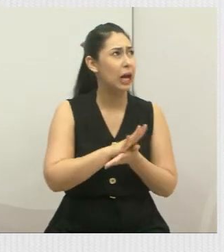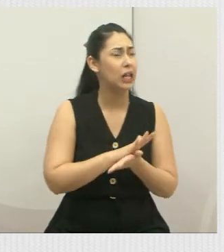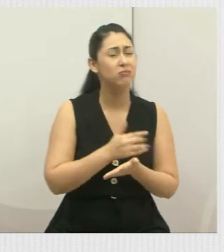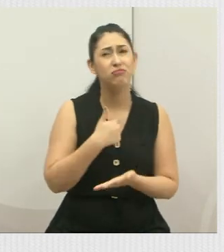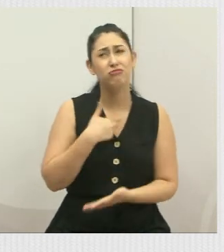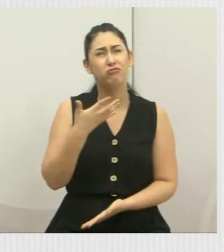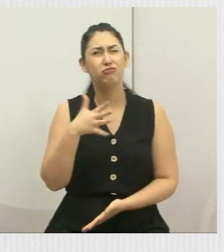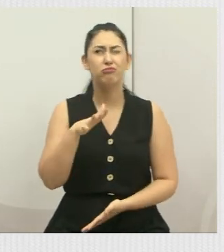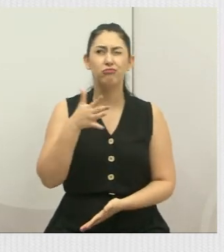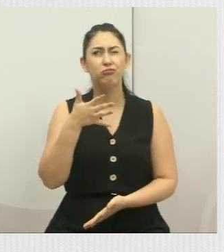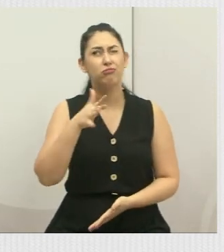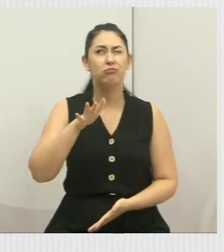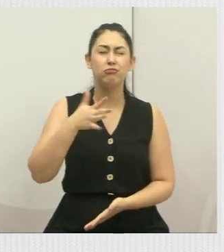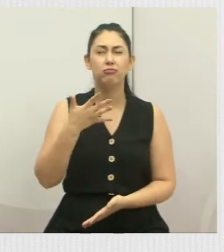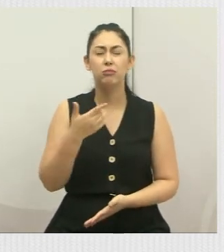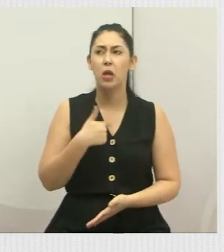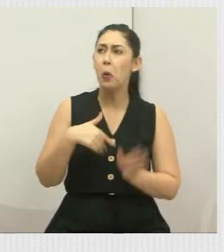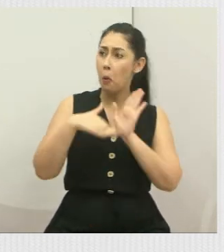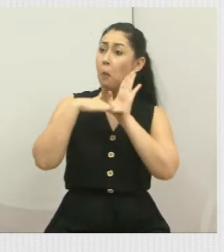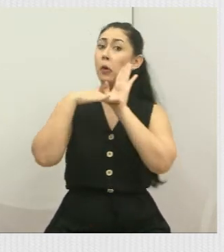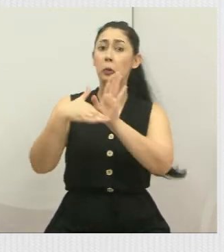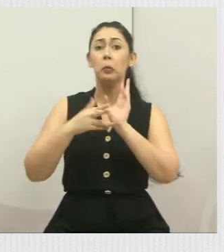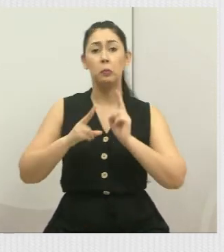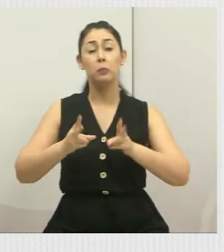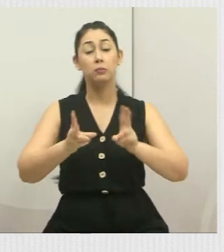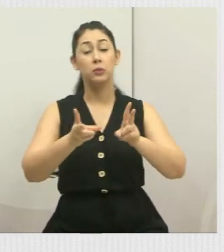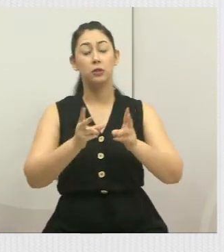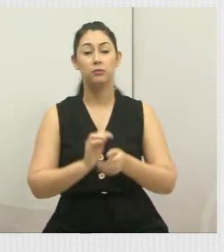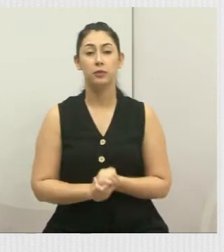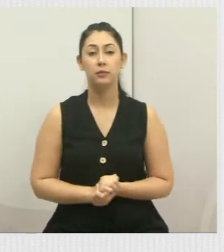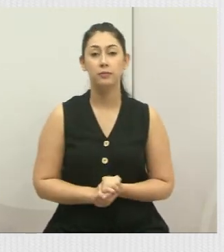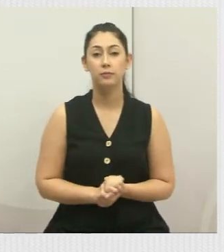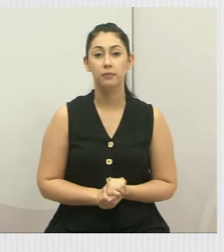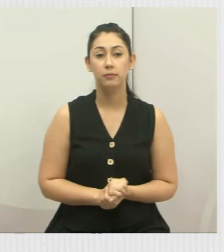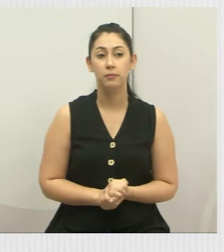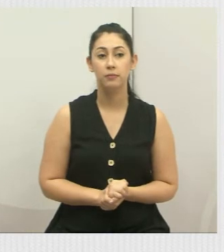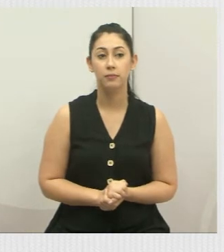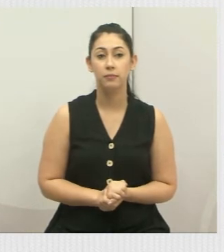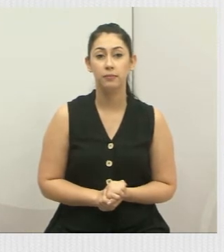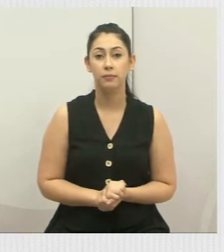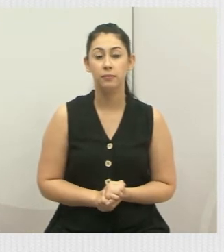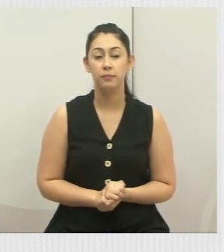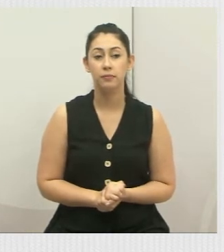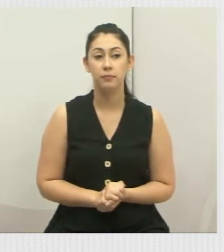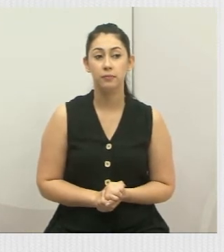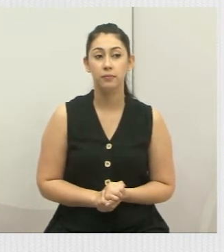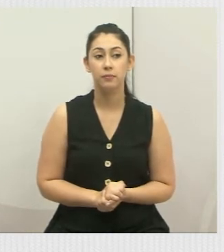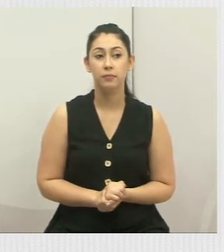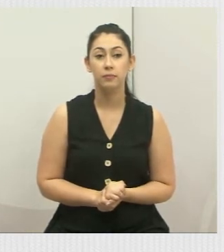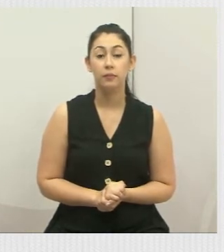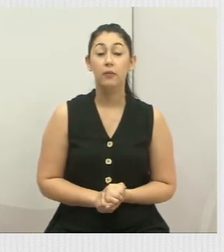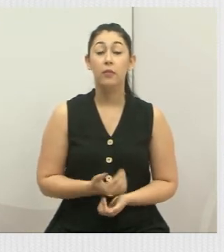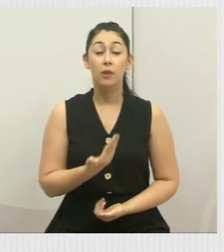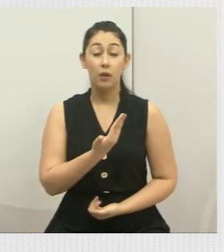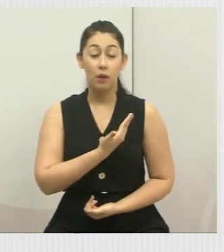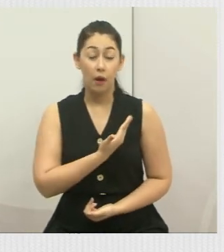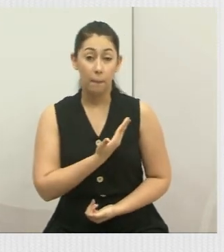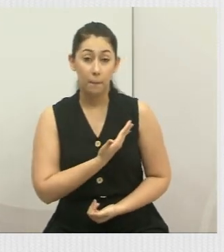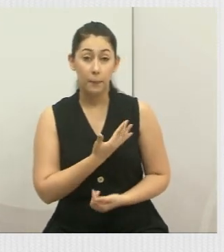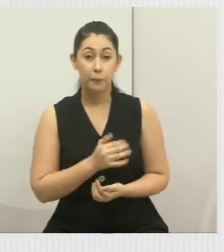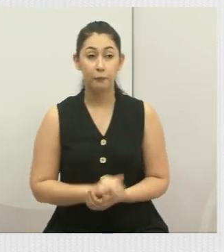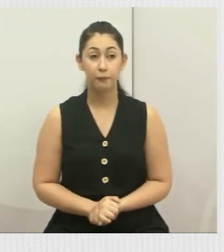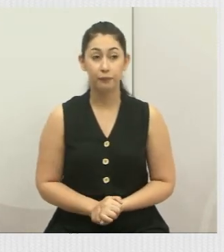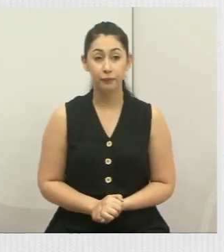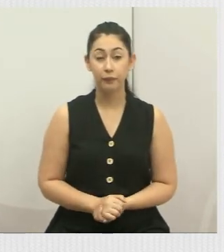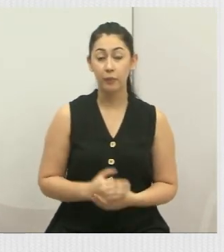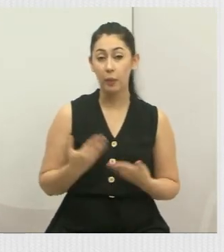foi bom, foi ótimo. Tá ok? Dá esse retorno aqui para a gente. Queridos,